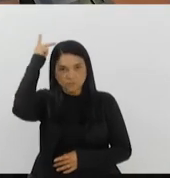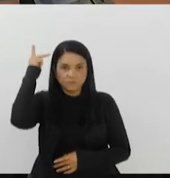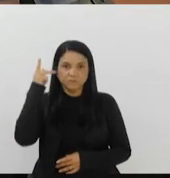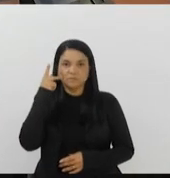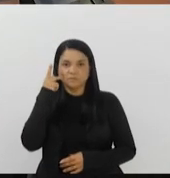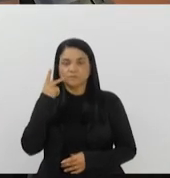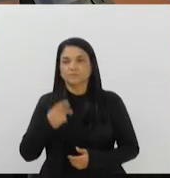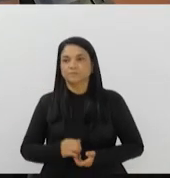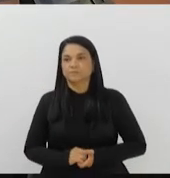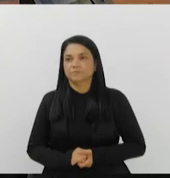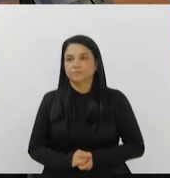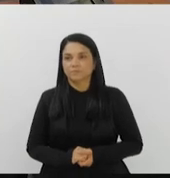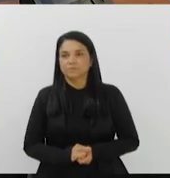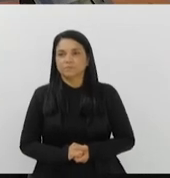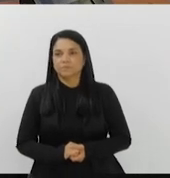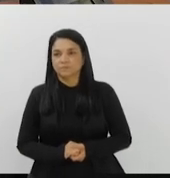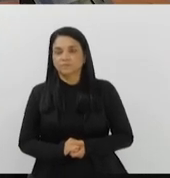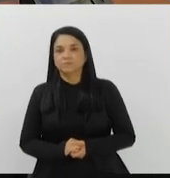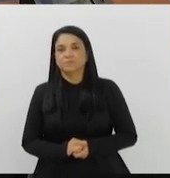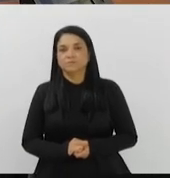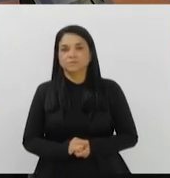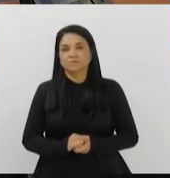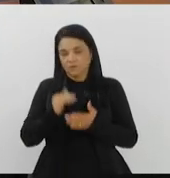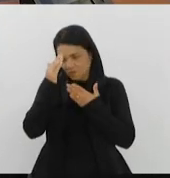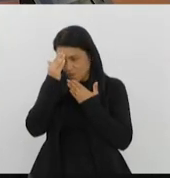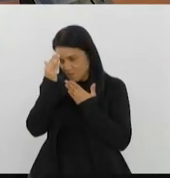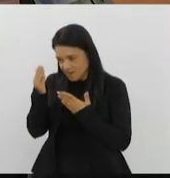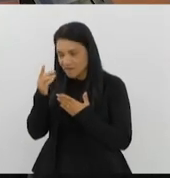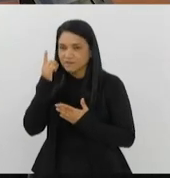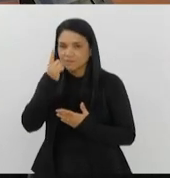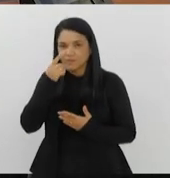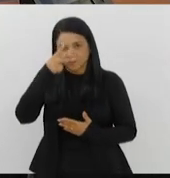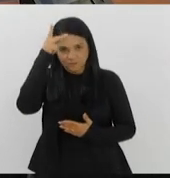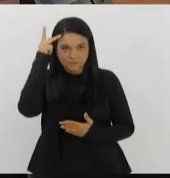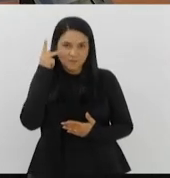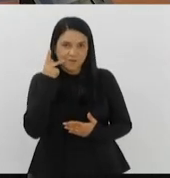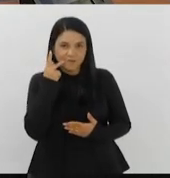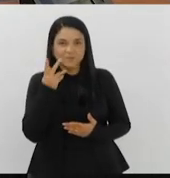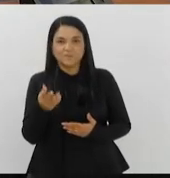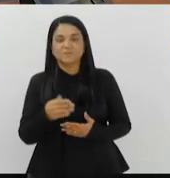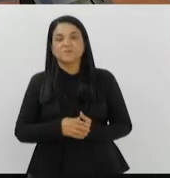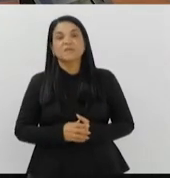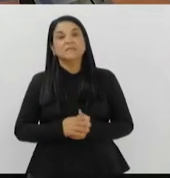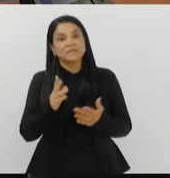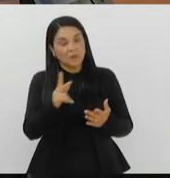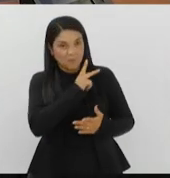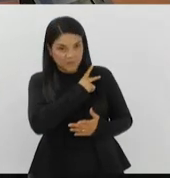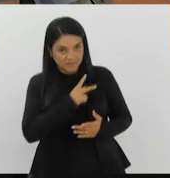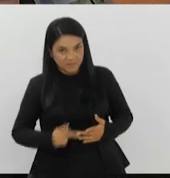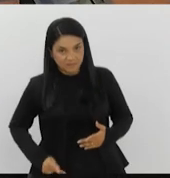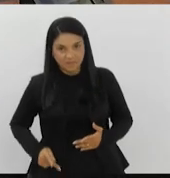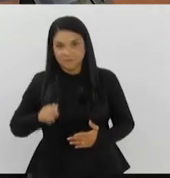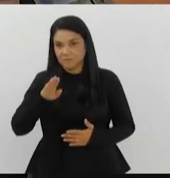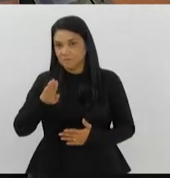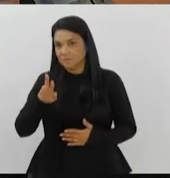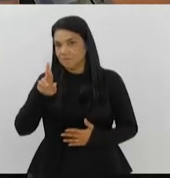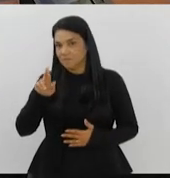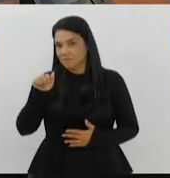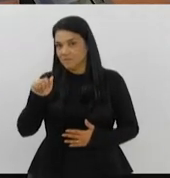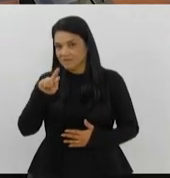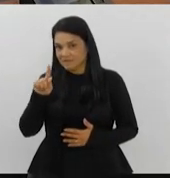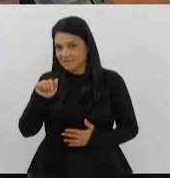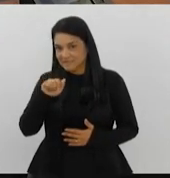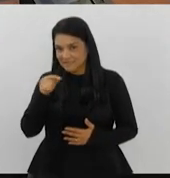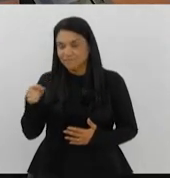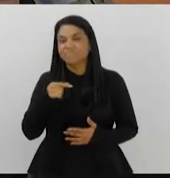Muito obrigado, Luiz Paulo. Senhor presidente, eu sou para para me nomear, seguramente teve